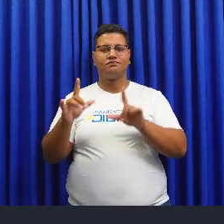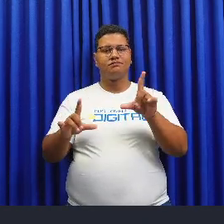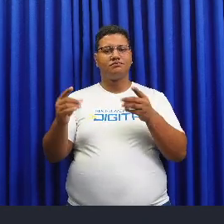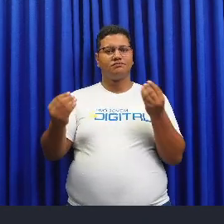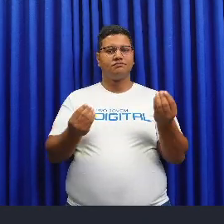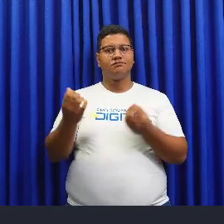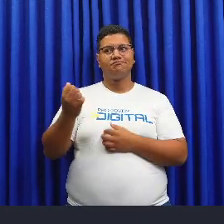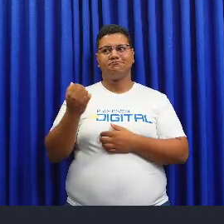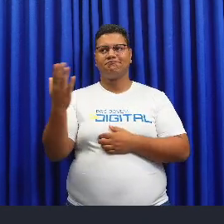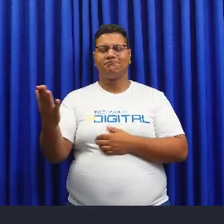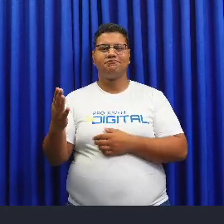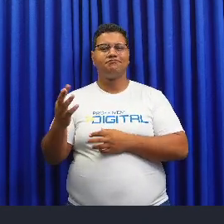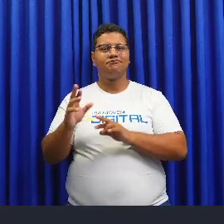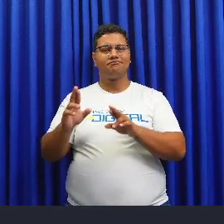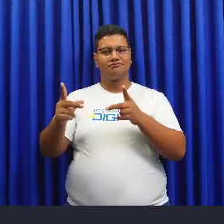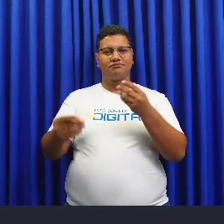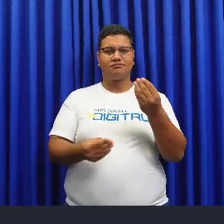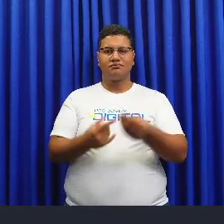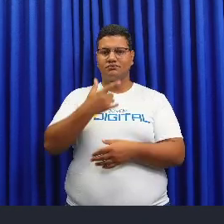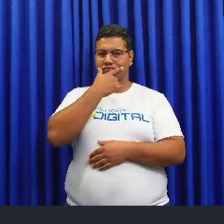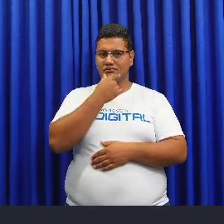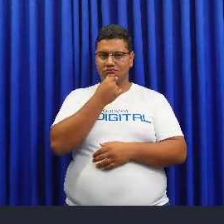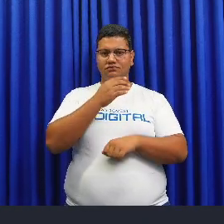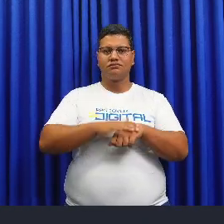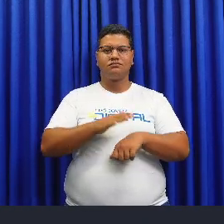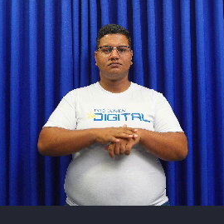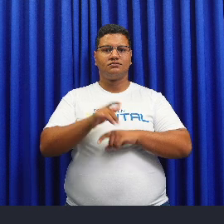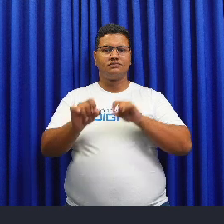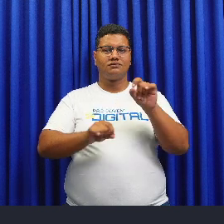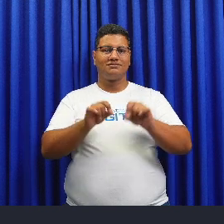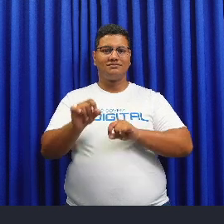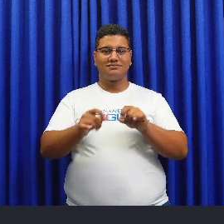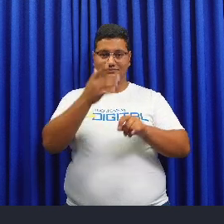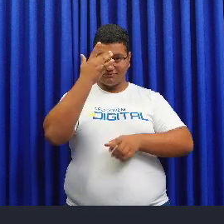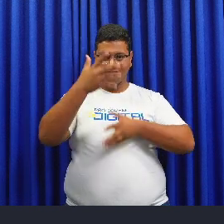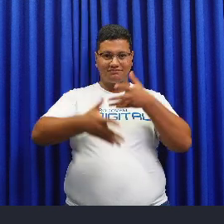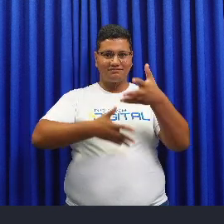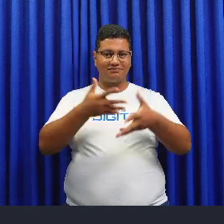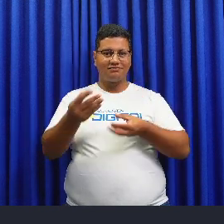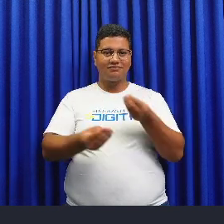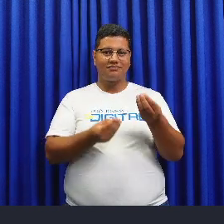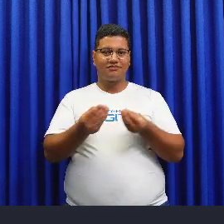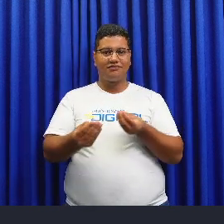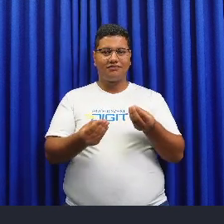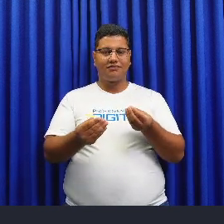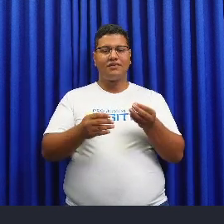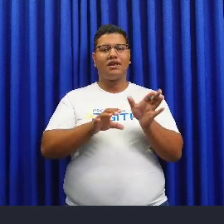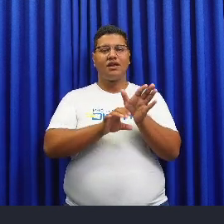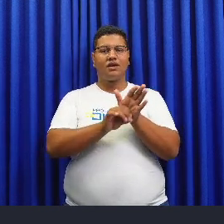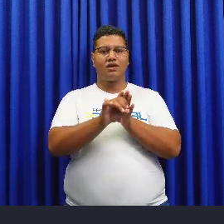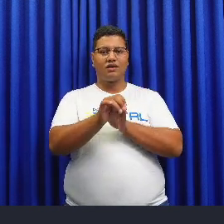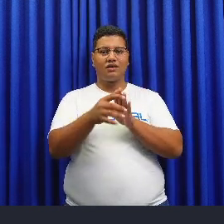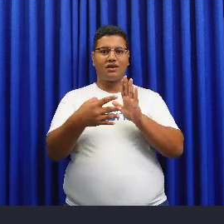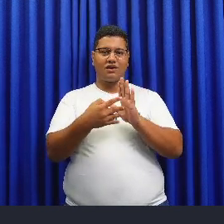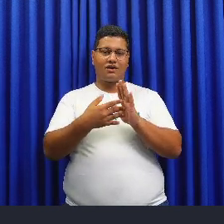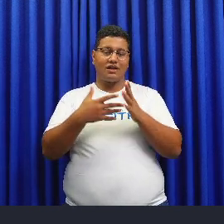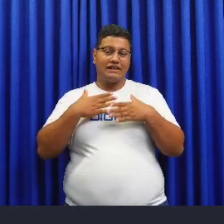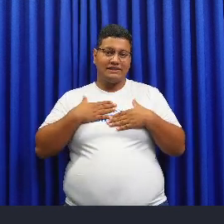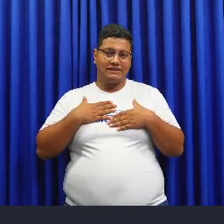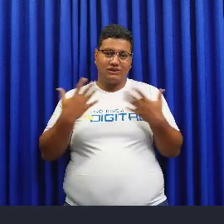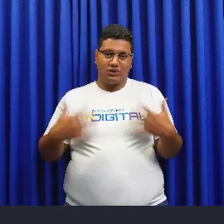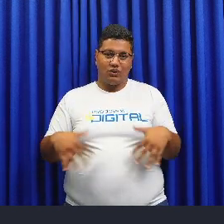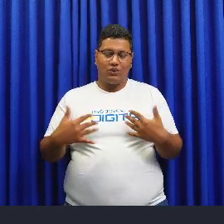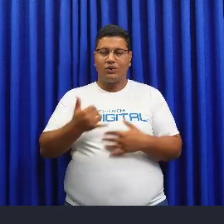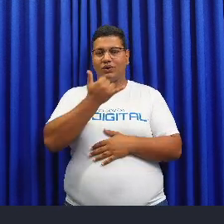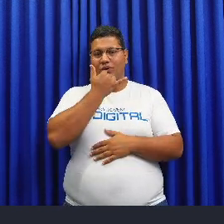ali do outro lado da tela tem um rapaz fazendo aí uns gestos, né? E ele tá escondendo aí o Google Forms. A culpa foi minha, beleza?